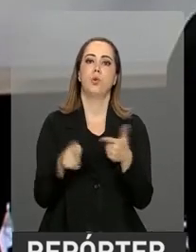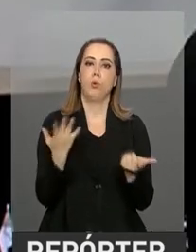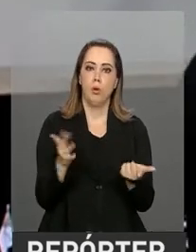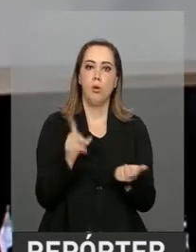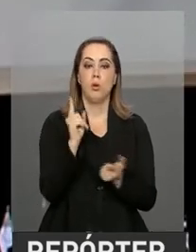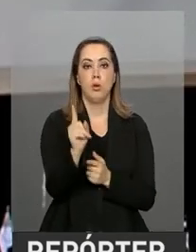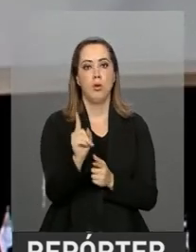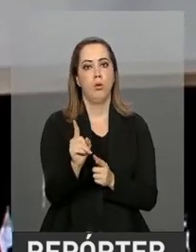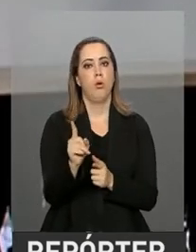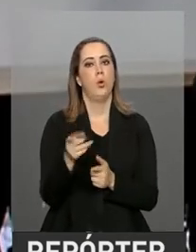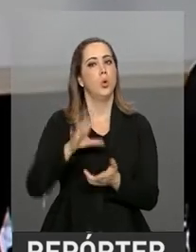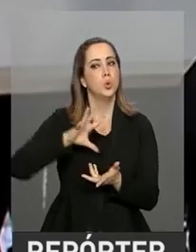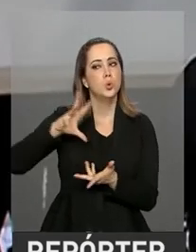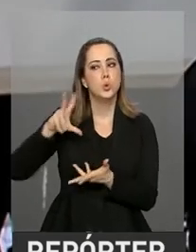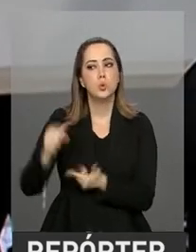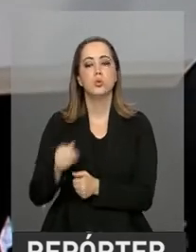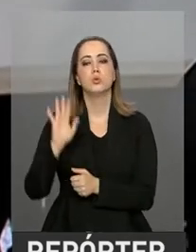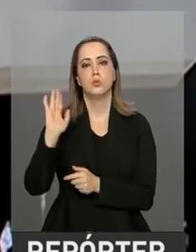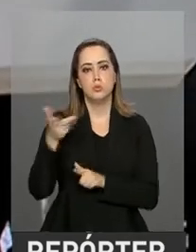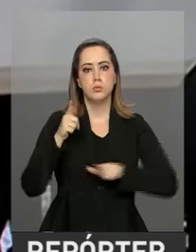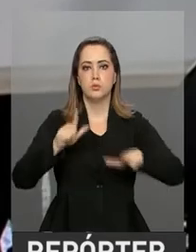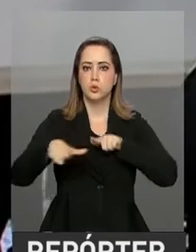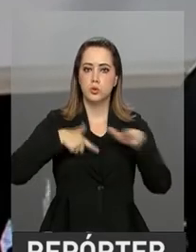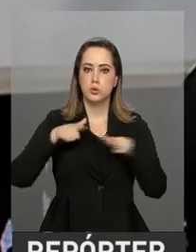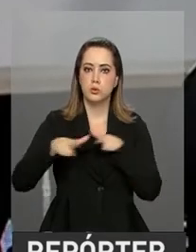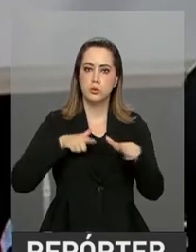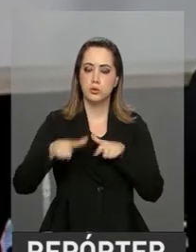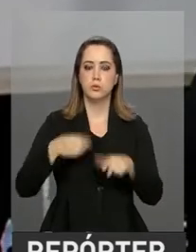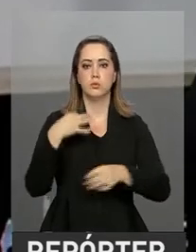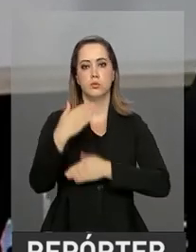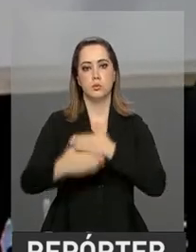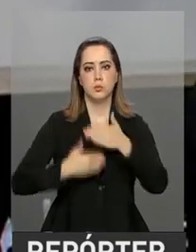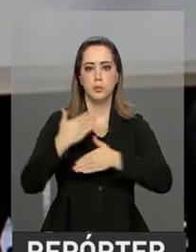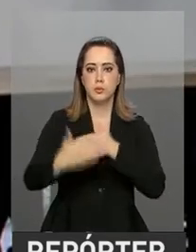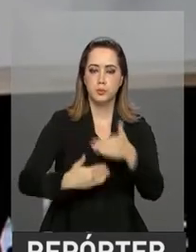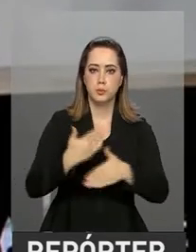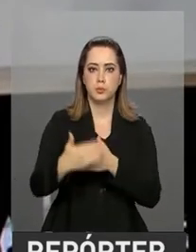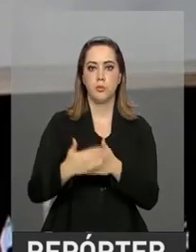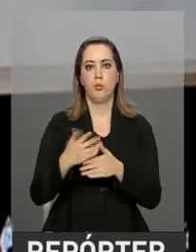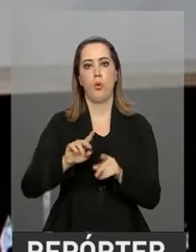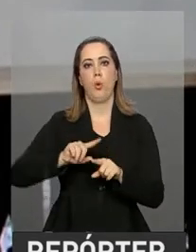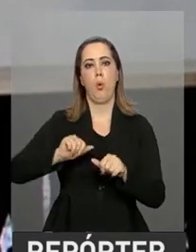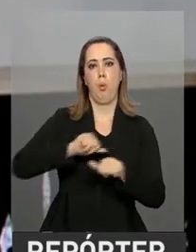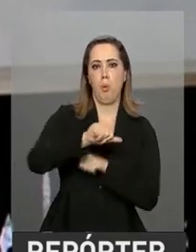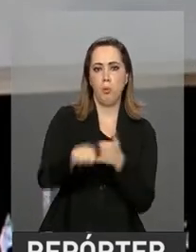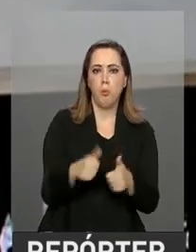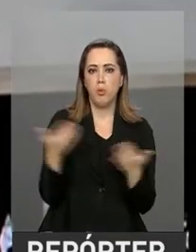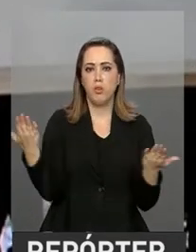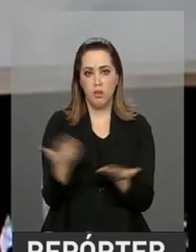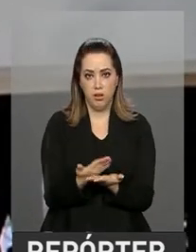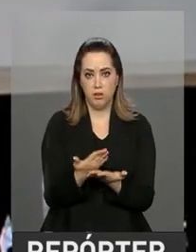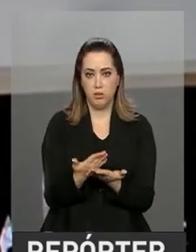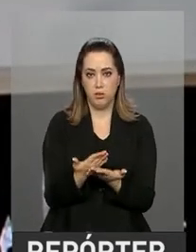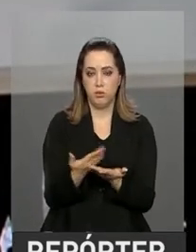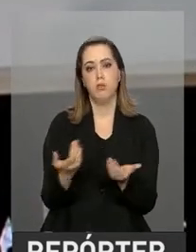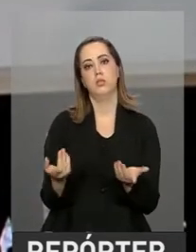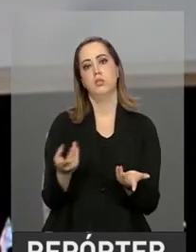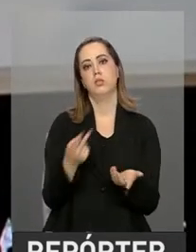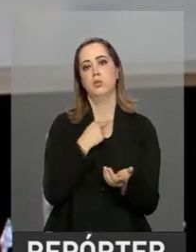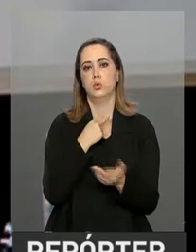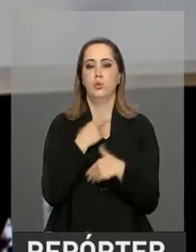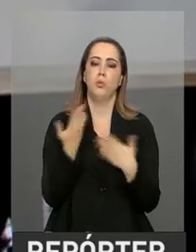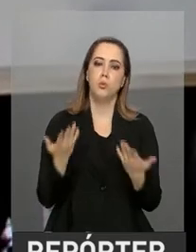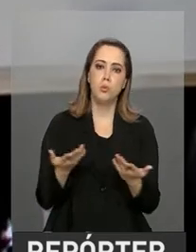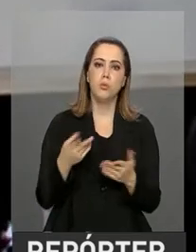invalida nada do que vem sendo feito até agora este é o processo que continua mudar esse processo agora e sim aí seria uma